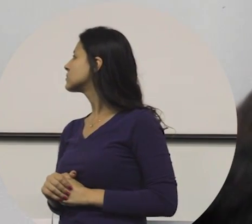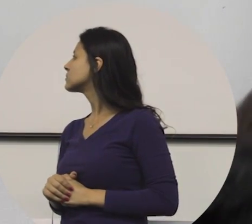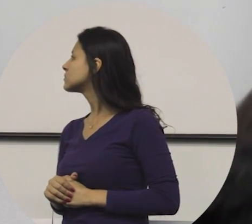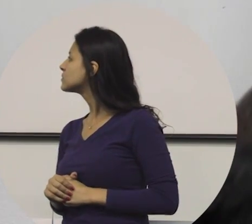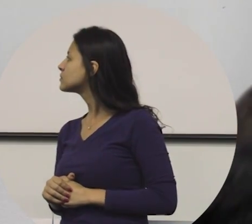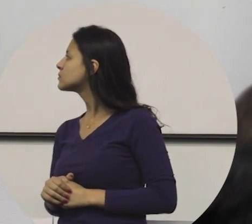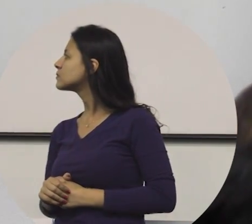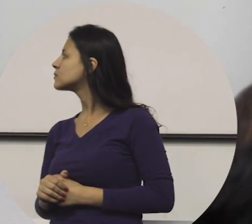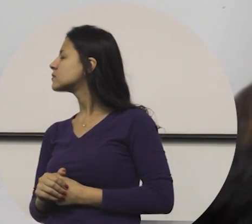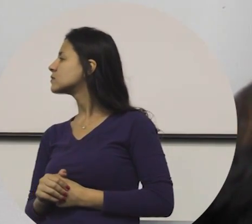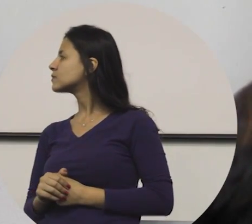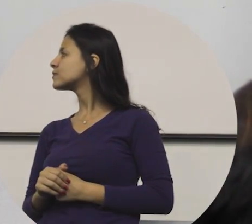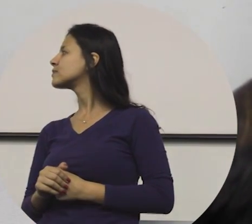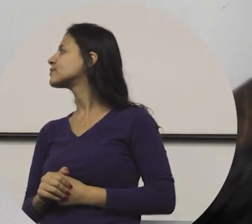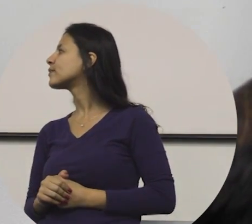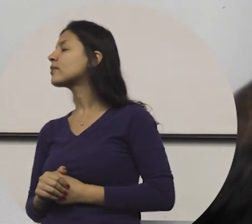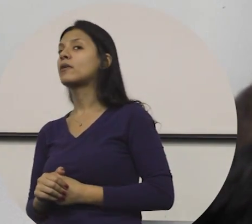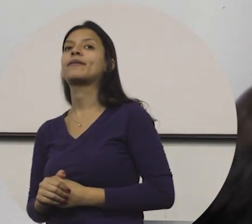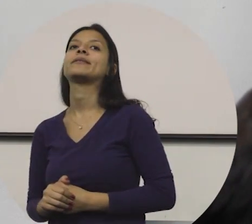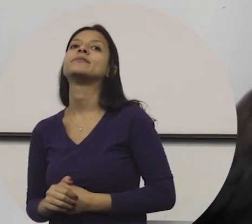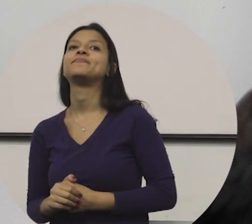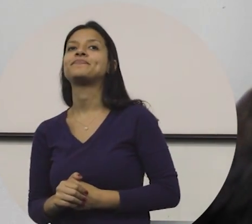O que que é?